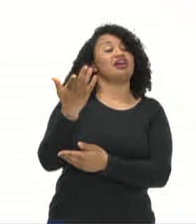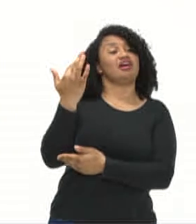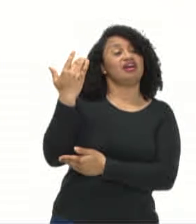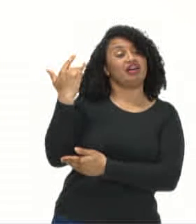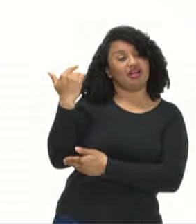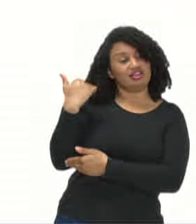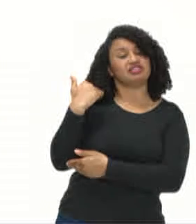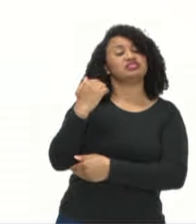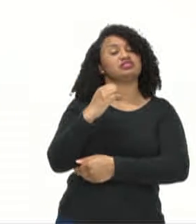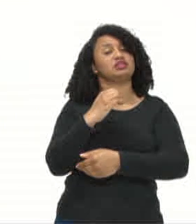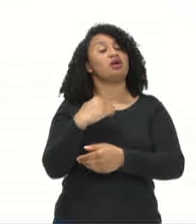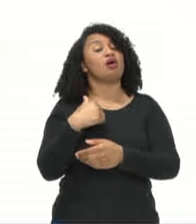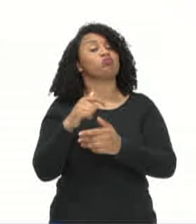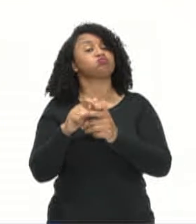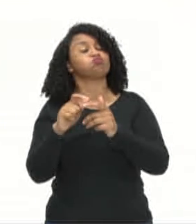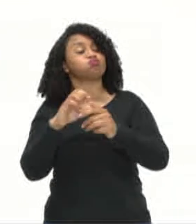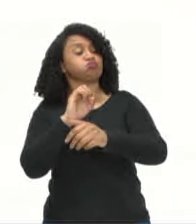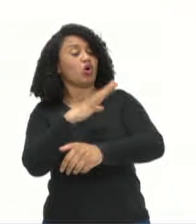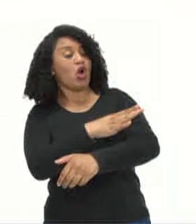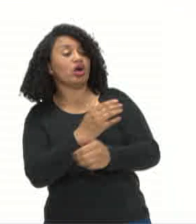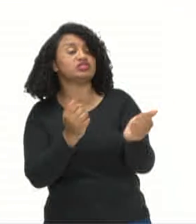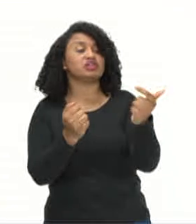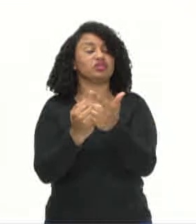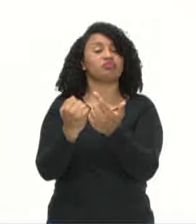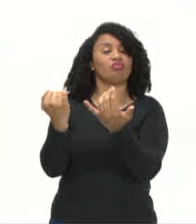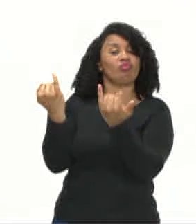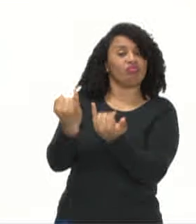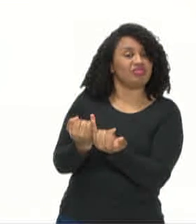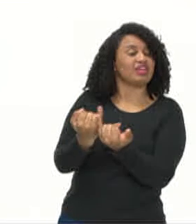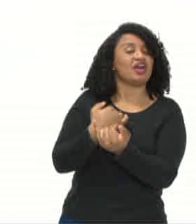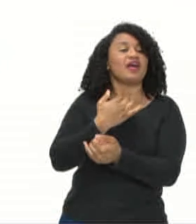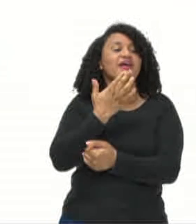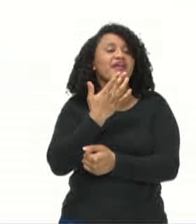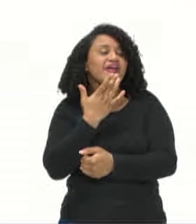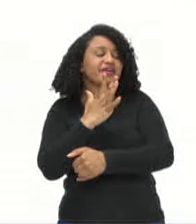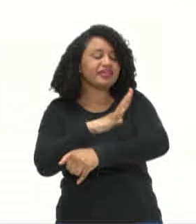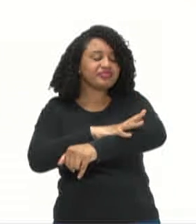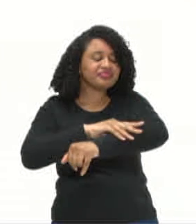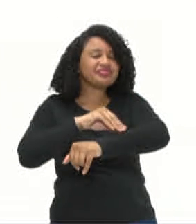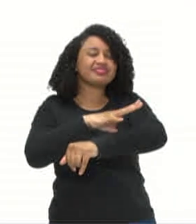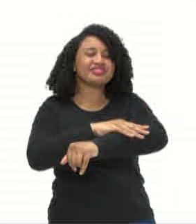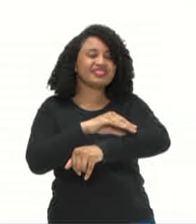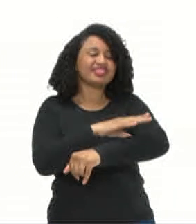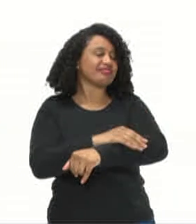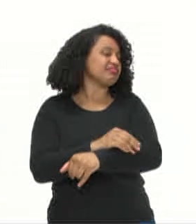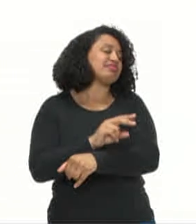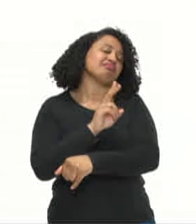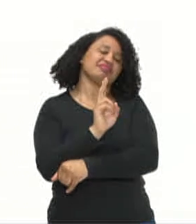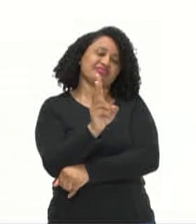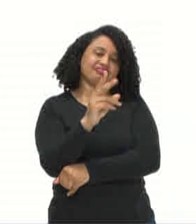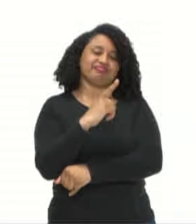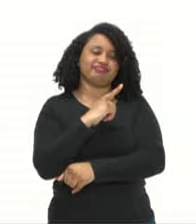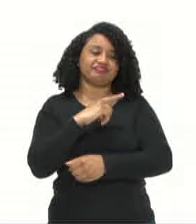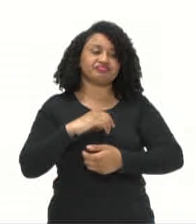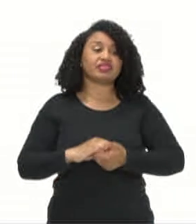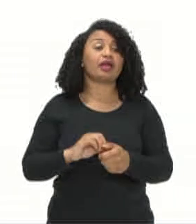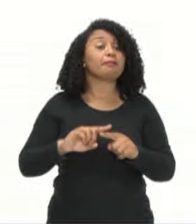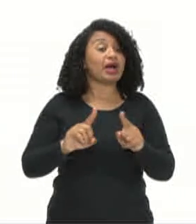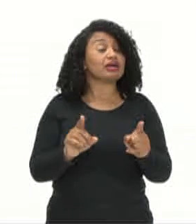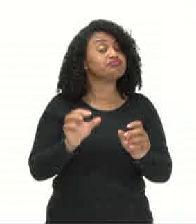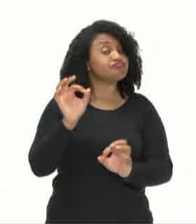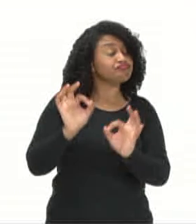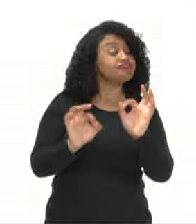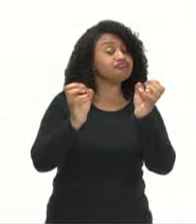antes grossa que fina, e não perdiam a cor nem a maciez por viverem ao ar. Mas é justo explicar